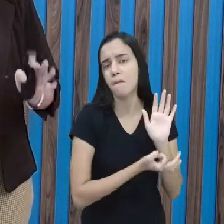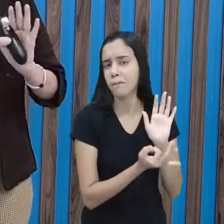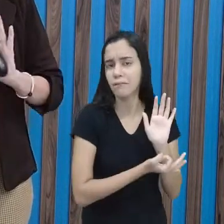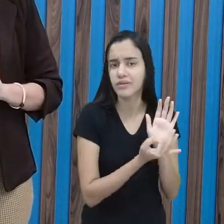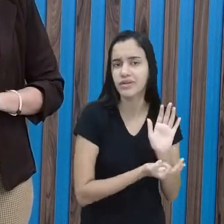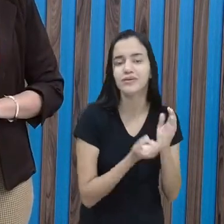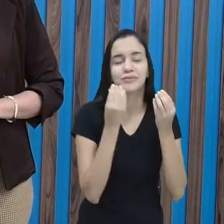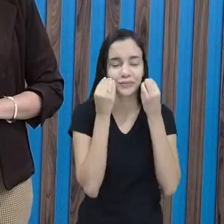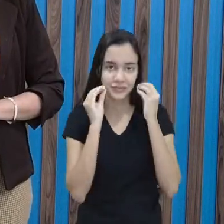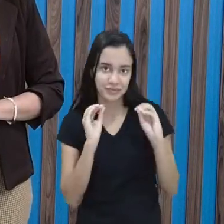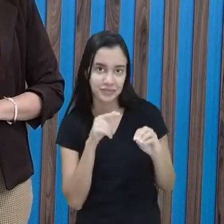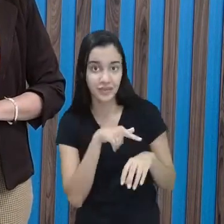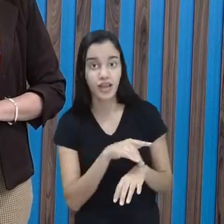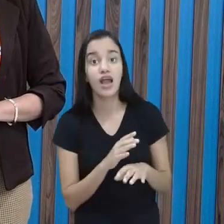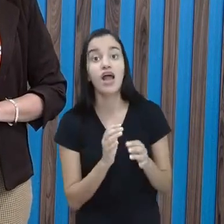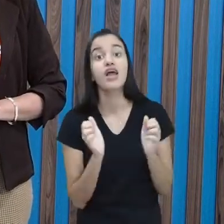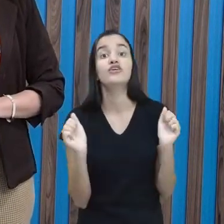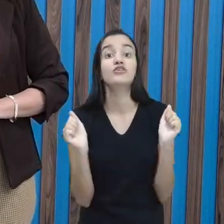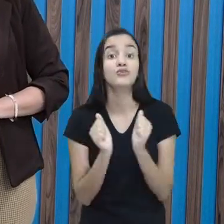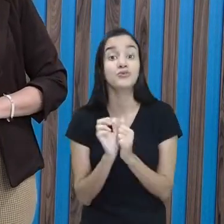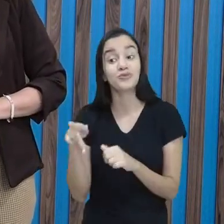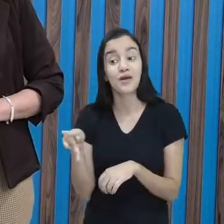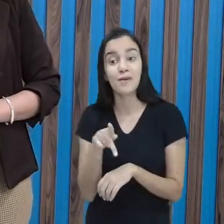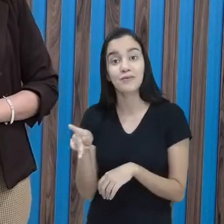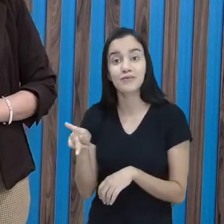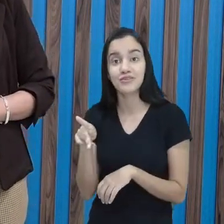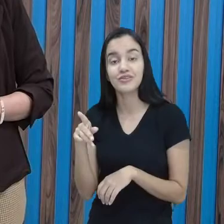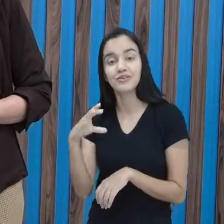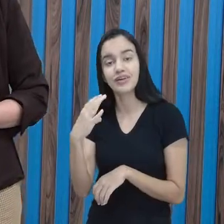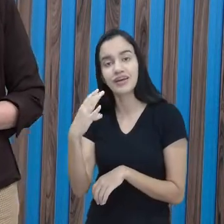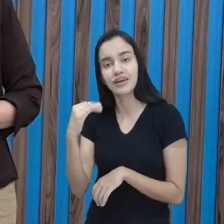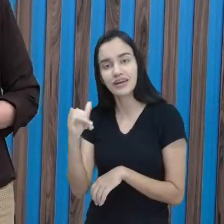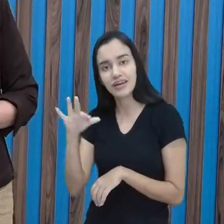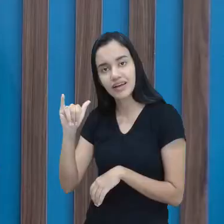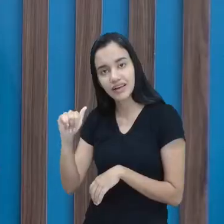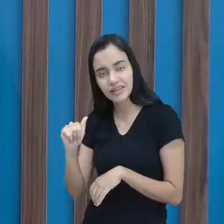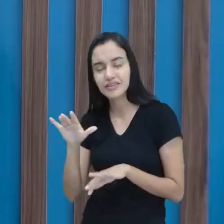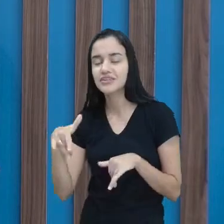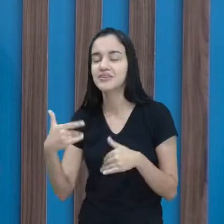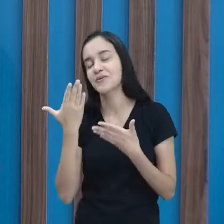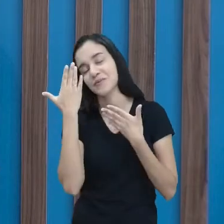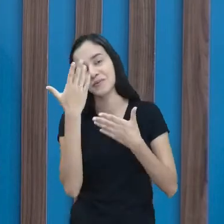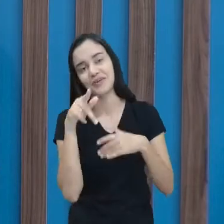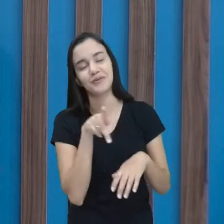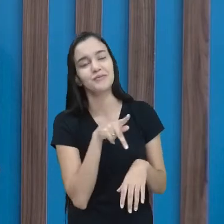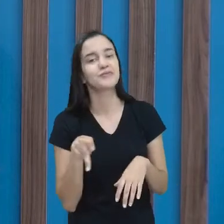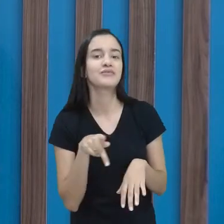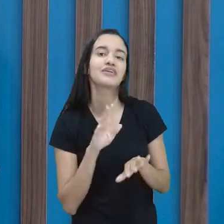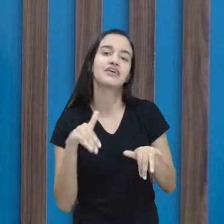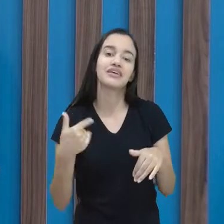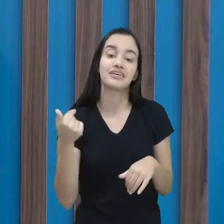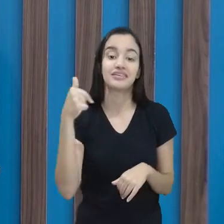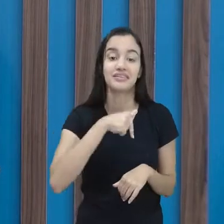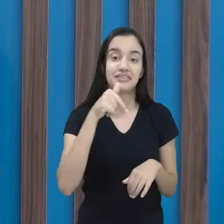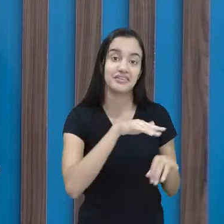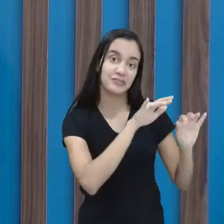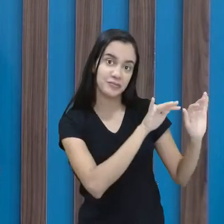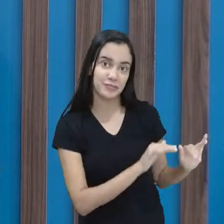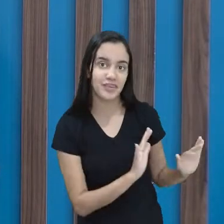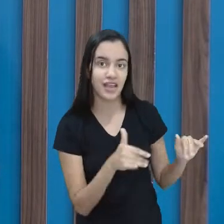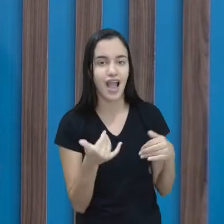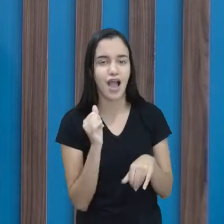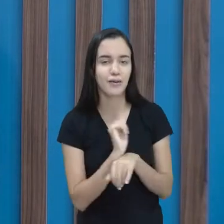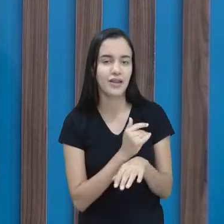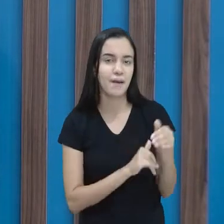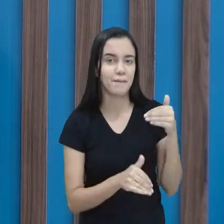beijinhos. Por lá, conosco está a professora Kátia. Bem-vinda, professora Kátia. Obrigada, professora Keise. Já estou por aqui,